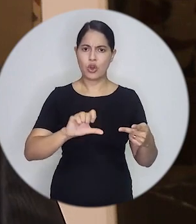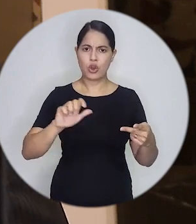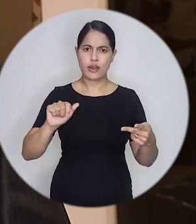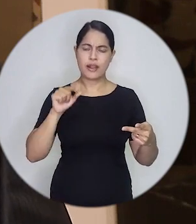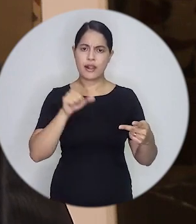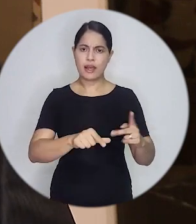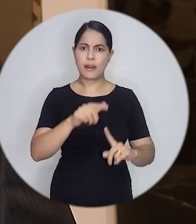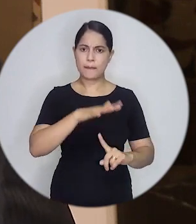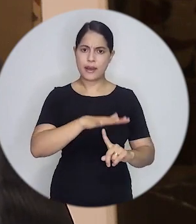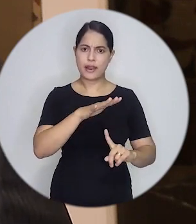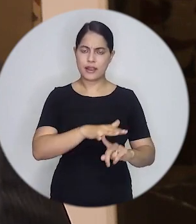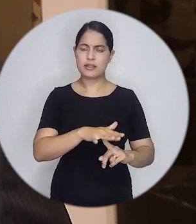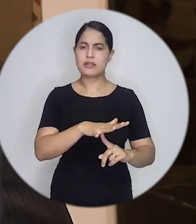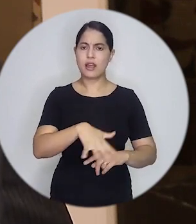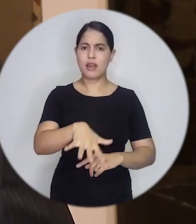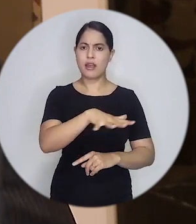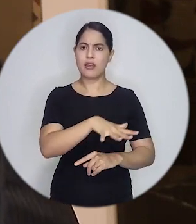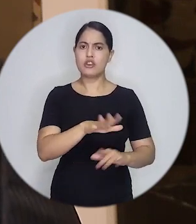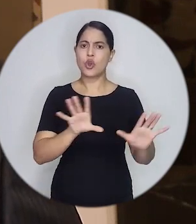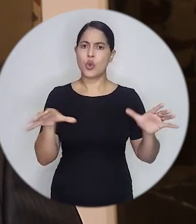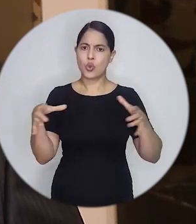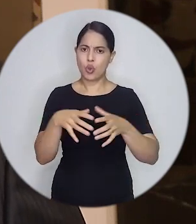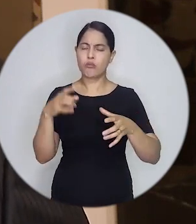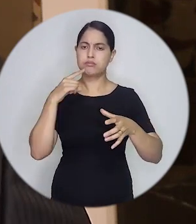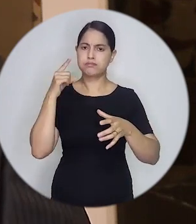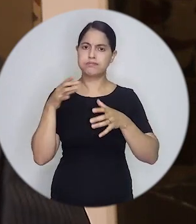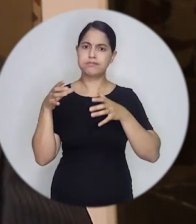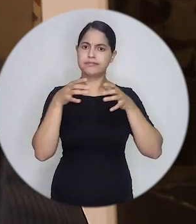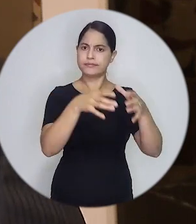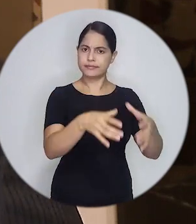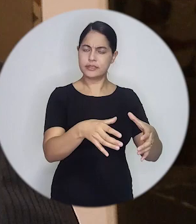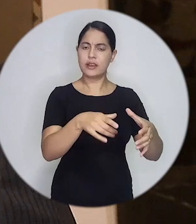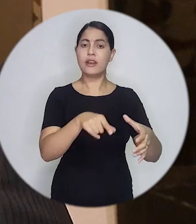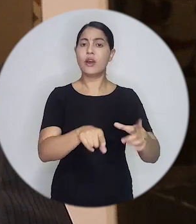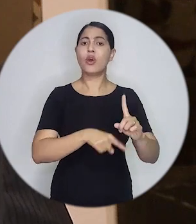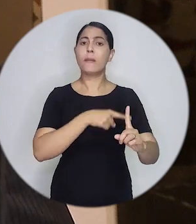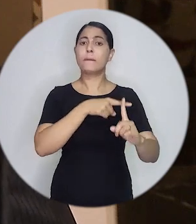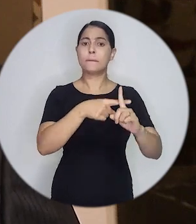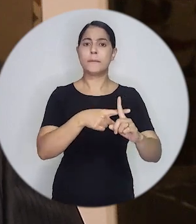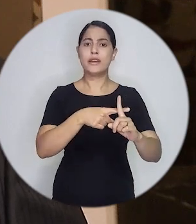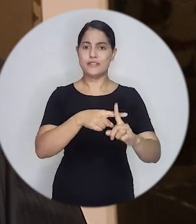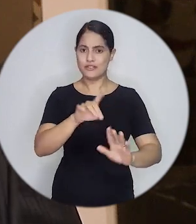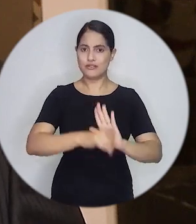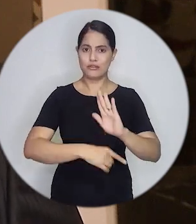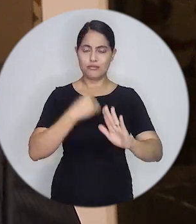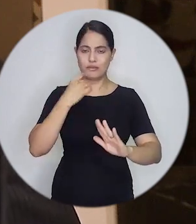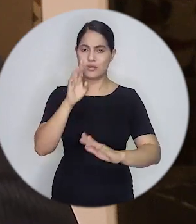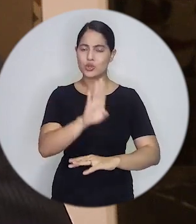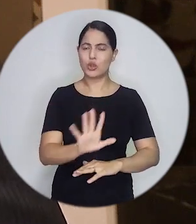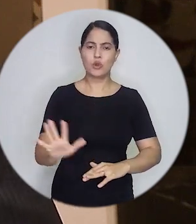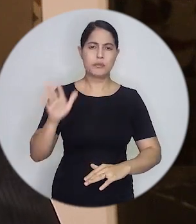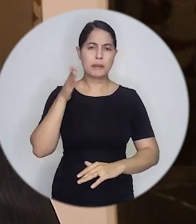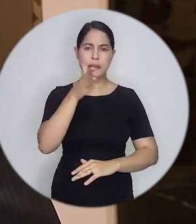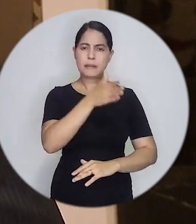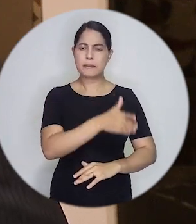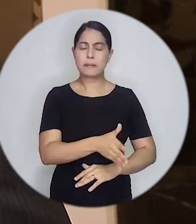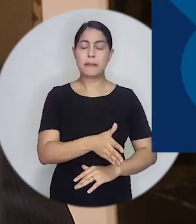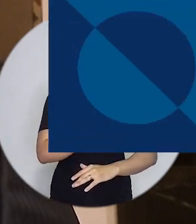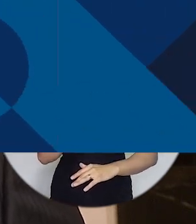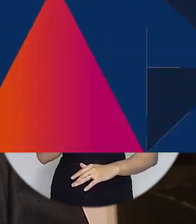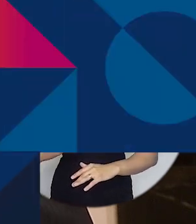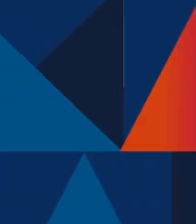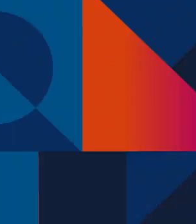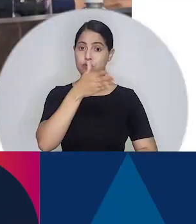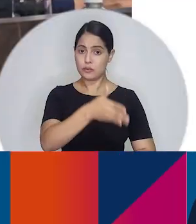Ponta Grossa. O estado do Paraná recebeu a Caravana das Prerrogativas, o projeto Mais Prerrogativas pelo